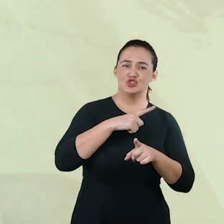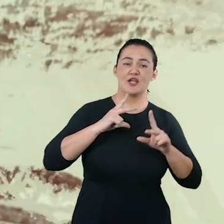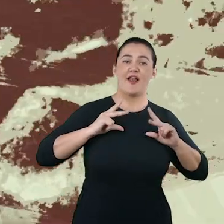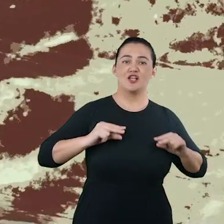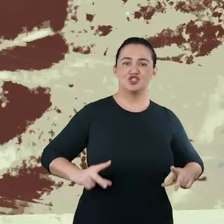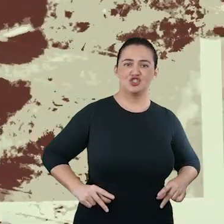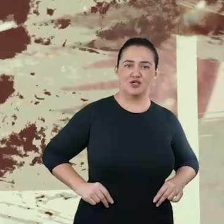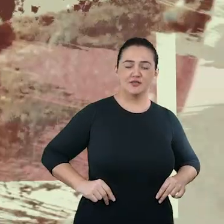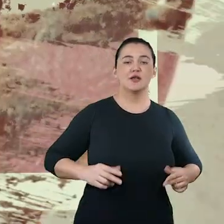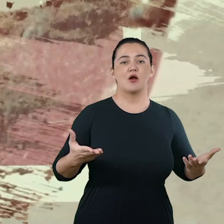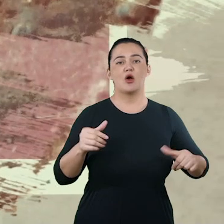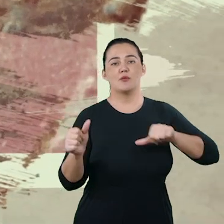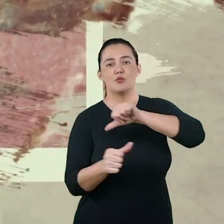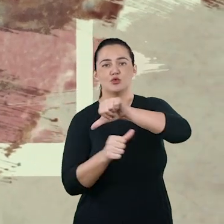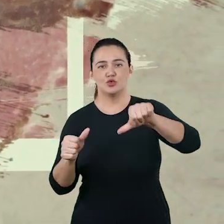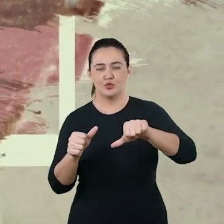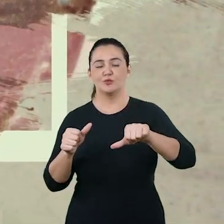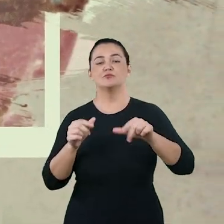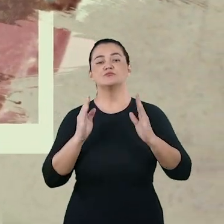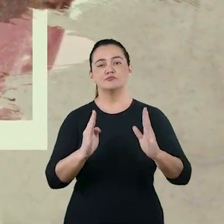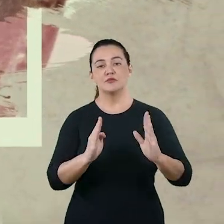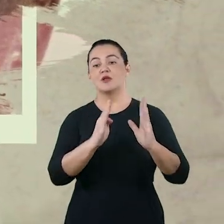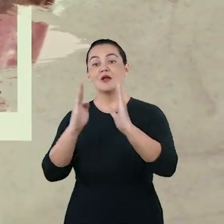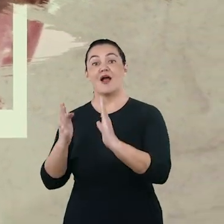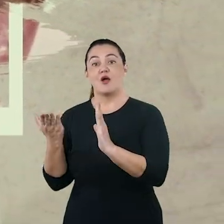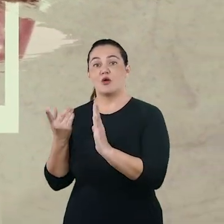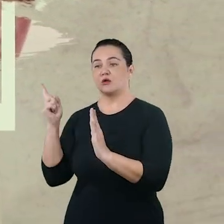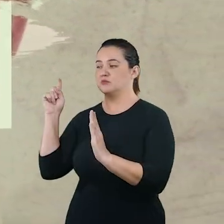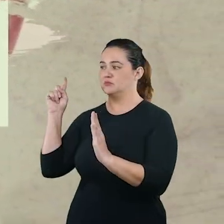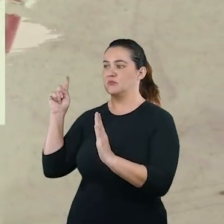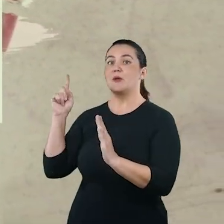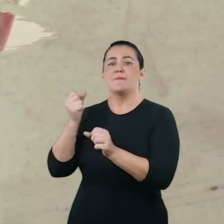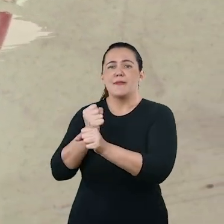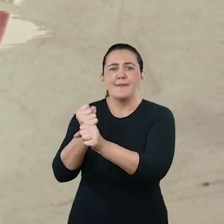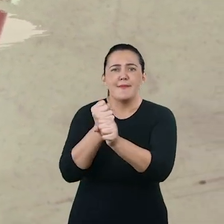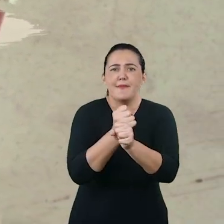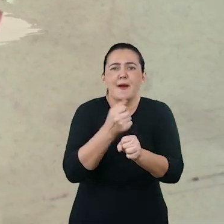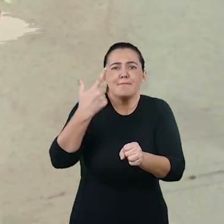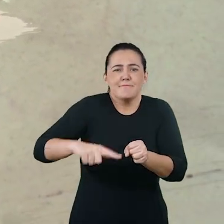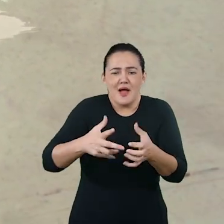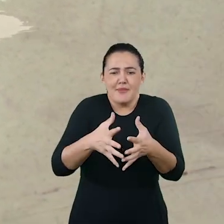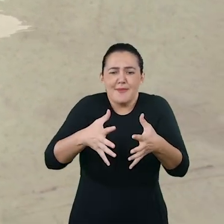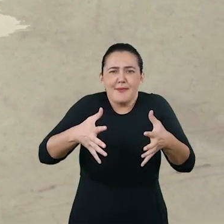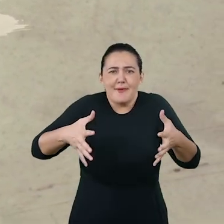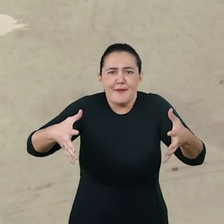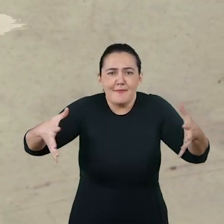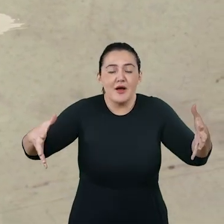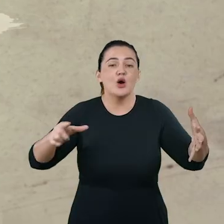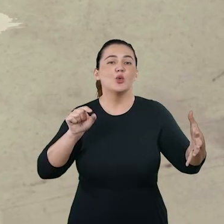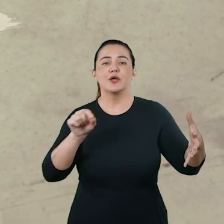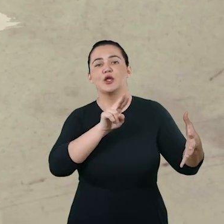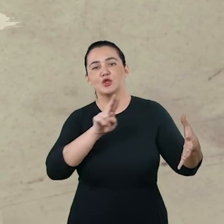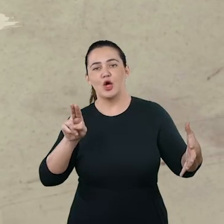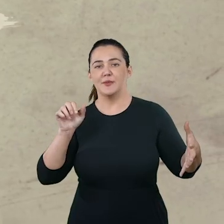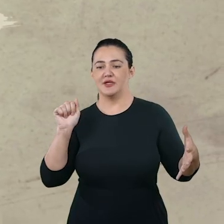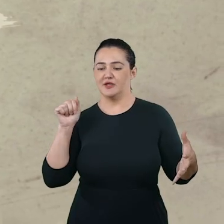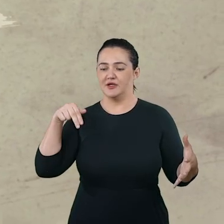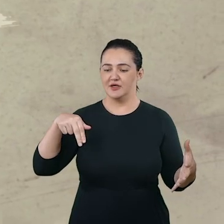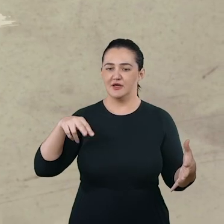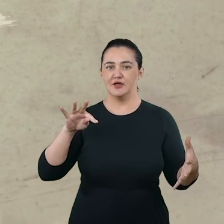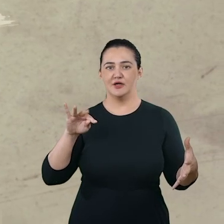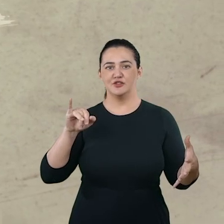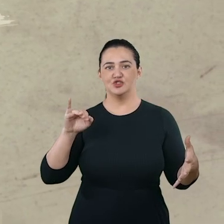veio Antíoco Sóter e beneficiou ainda mais a metrópole, de modo que ela veio se chamar Antioquia,